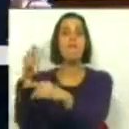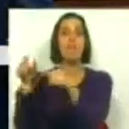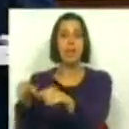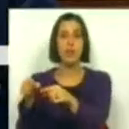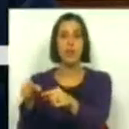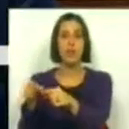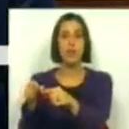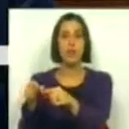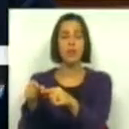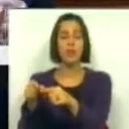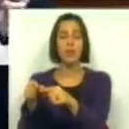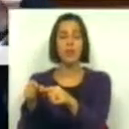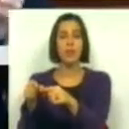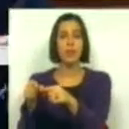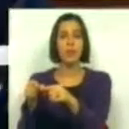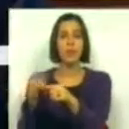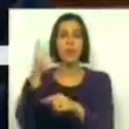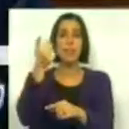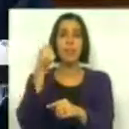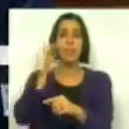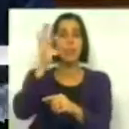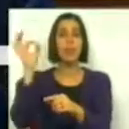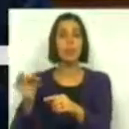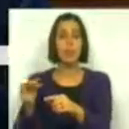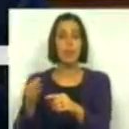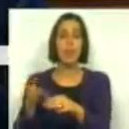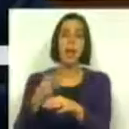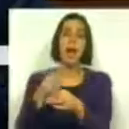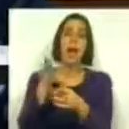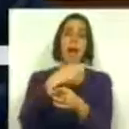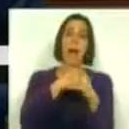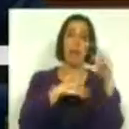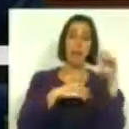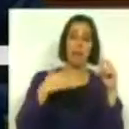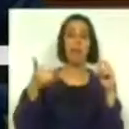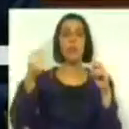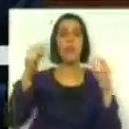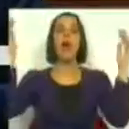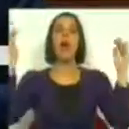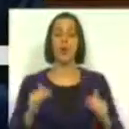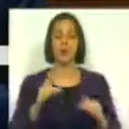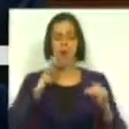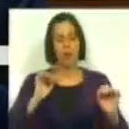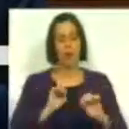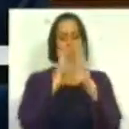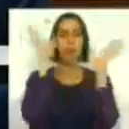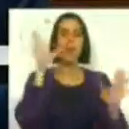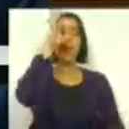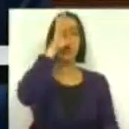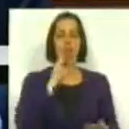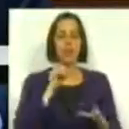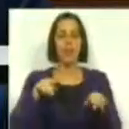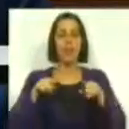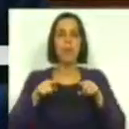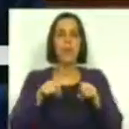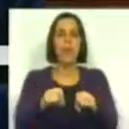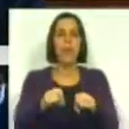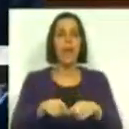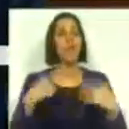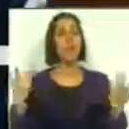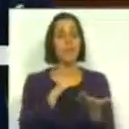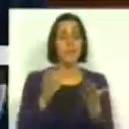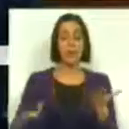fundações de 50% contra os anteriores 30%, numa redução clara do Estado paralelo.